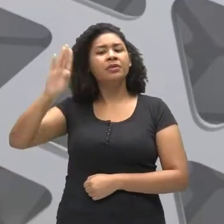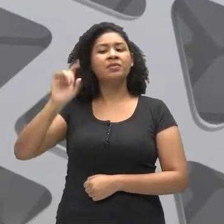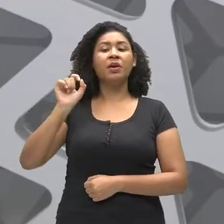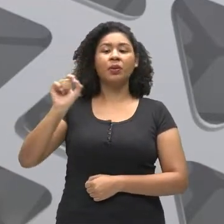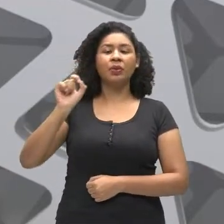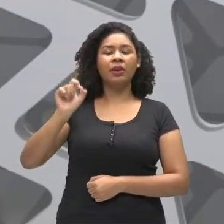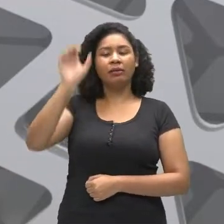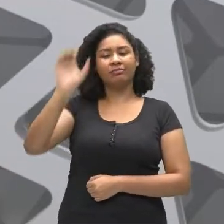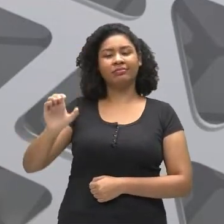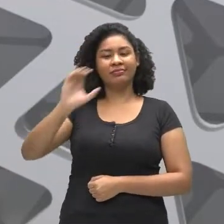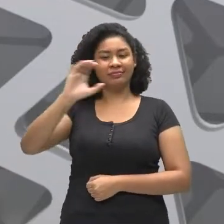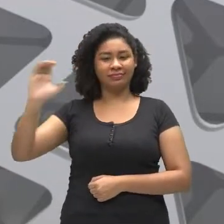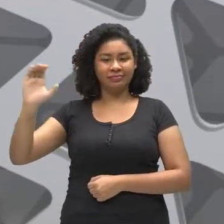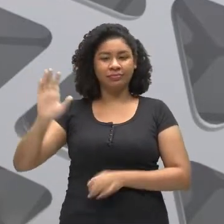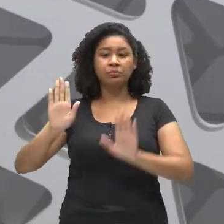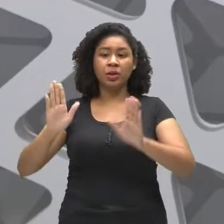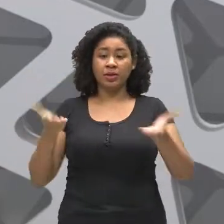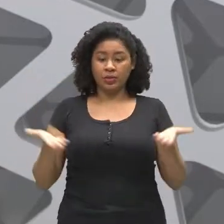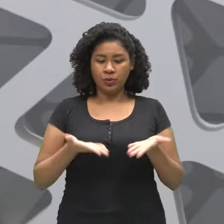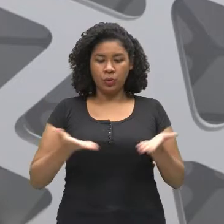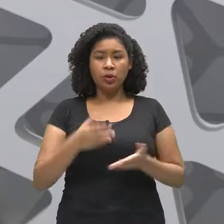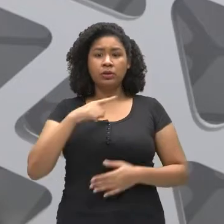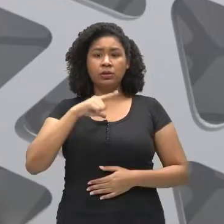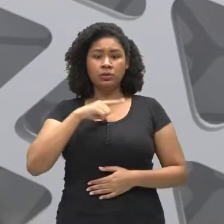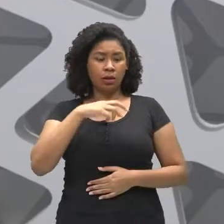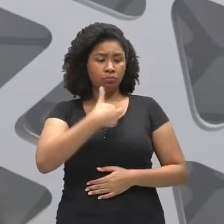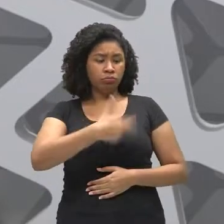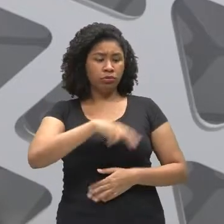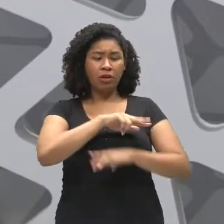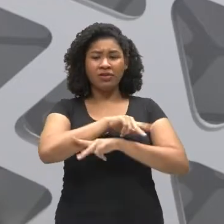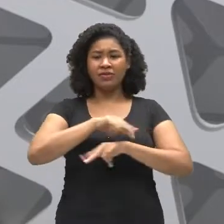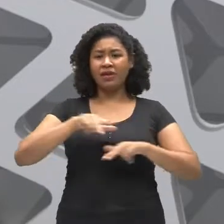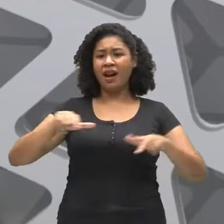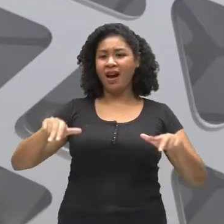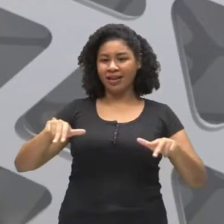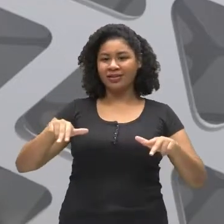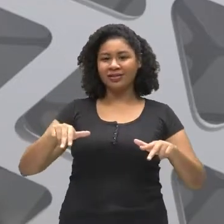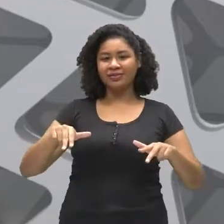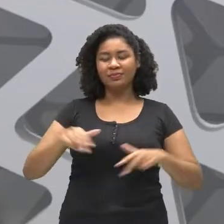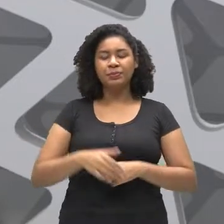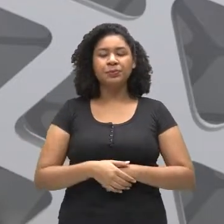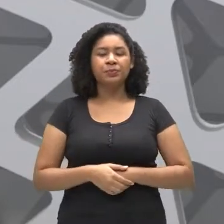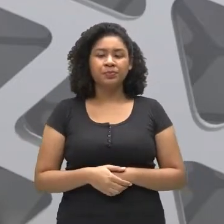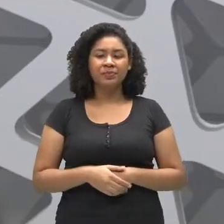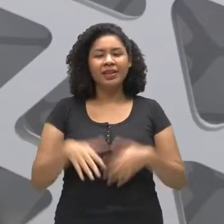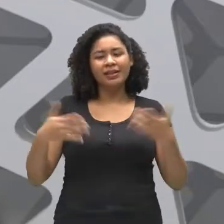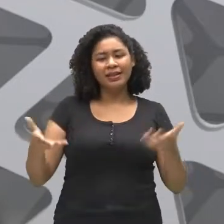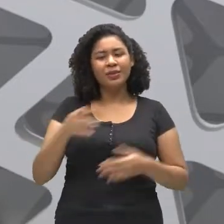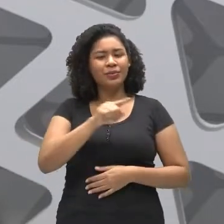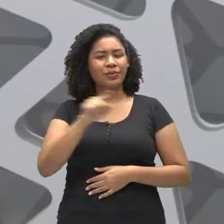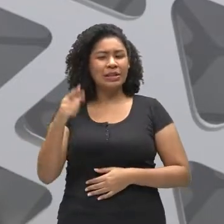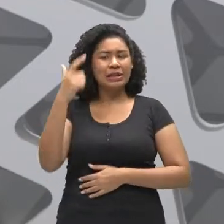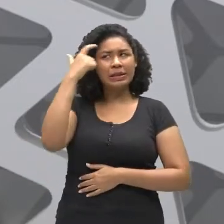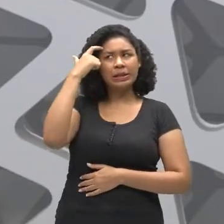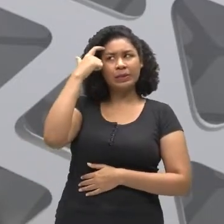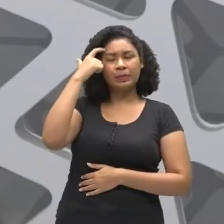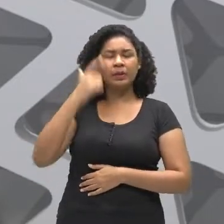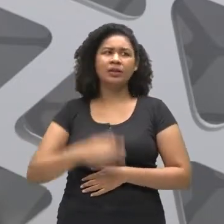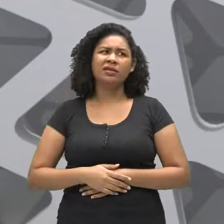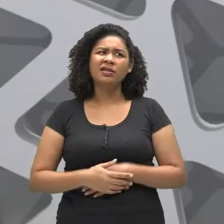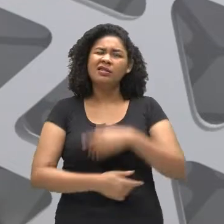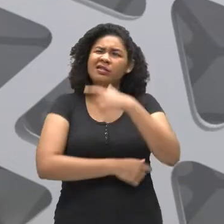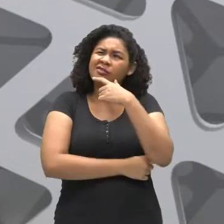outras denominações cristãs que surgiram desse momento. Aí vocês vão pensar o seguinte: será que a